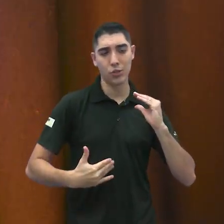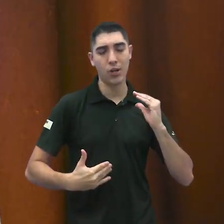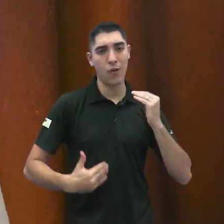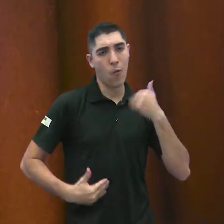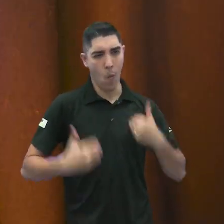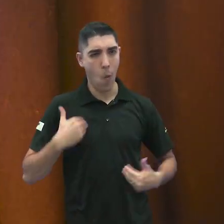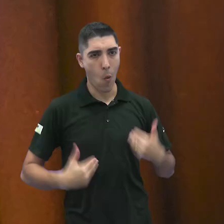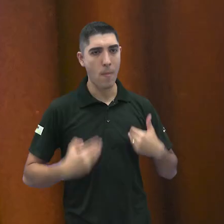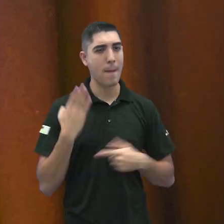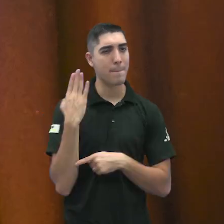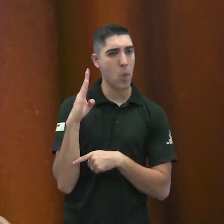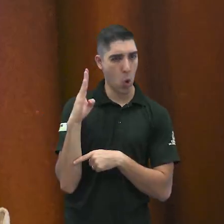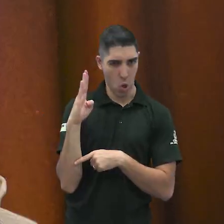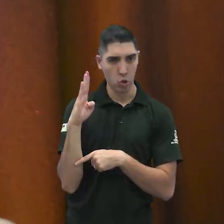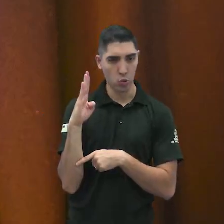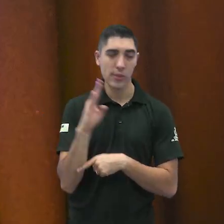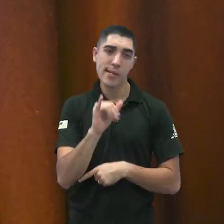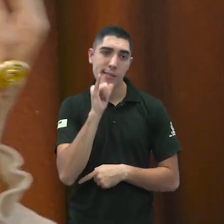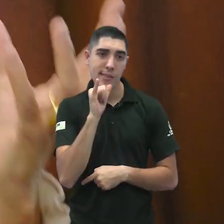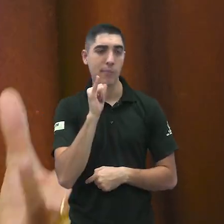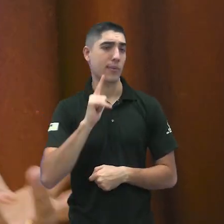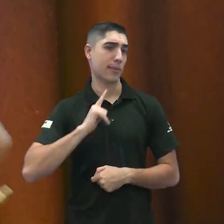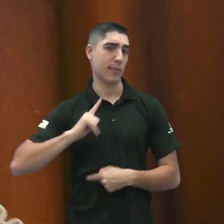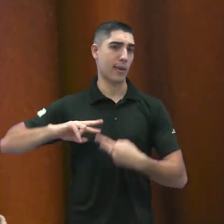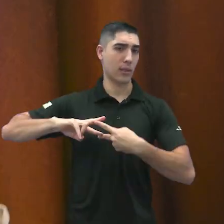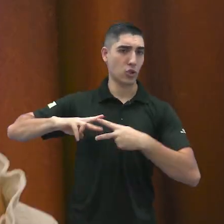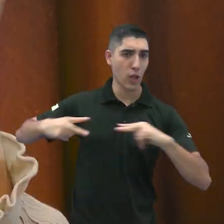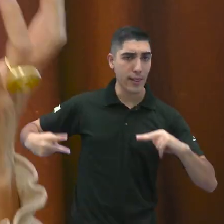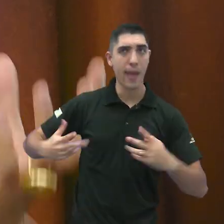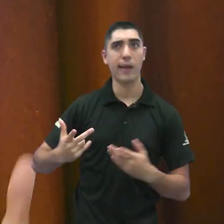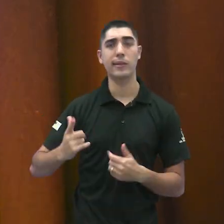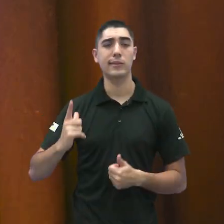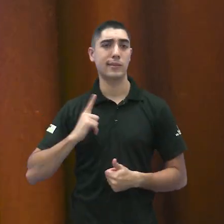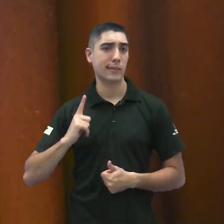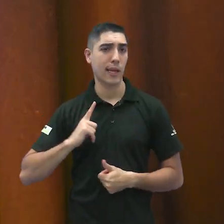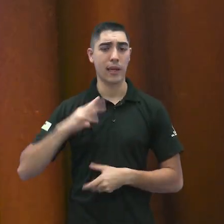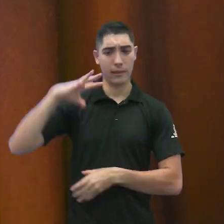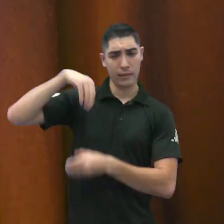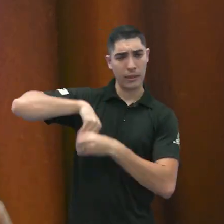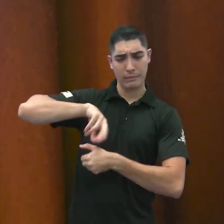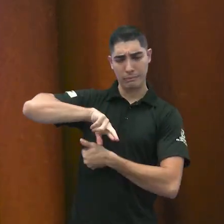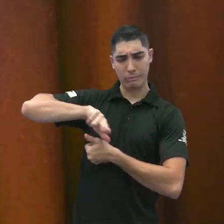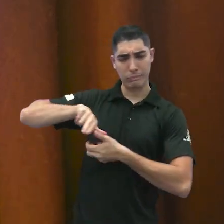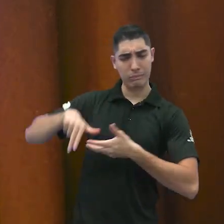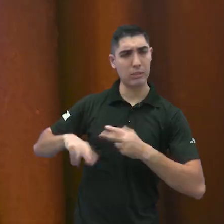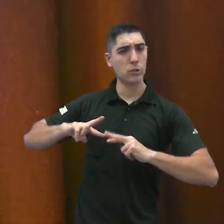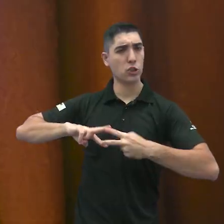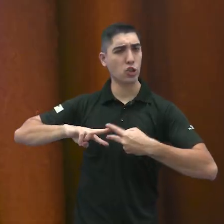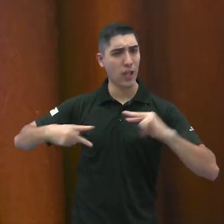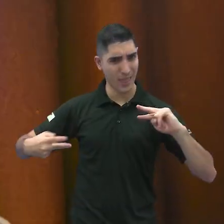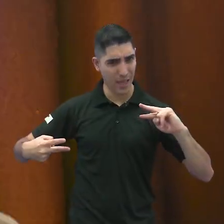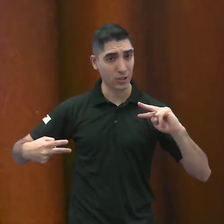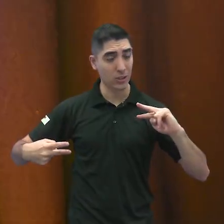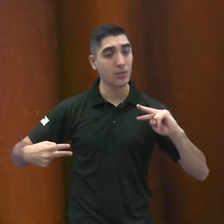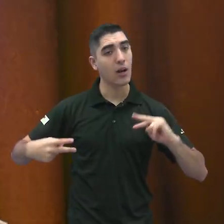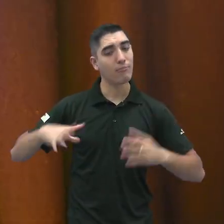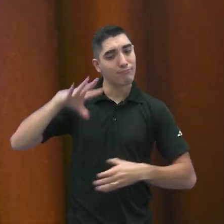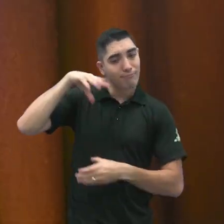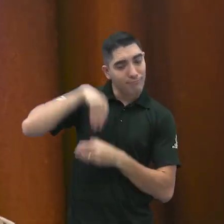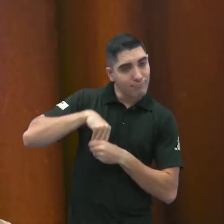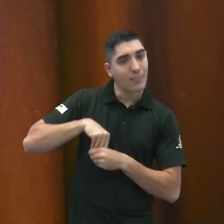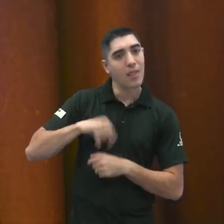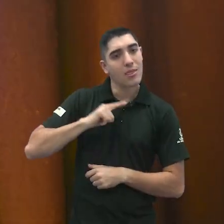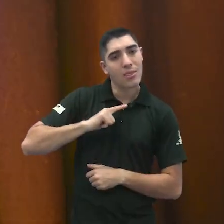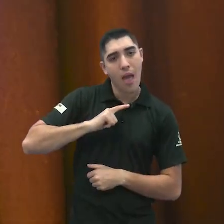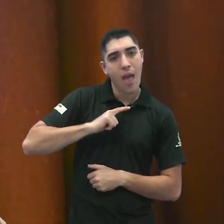né? Então, a gente tem aí formado por uma genética, formado por uma epigenética, que explica, né, todo um